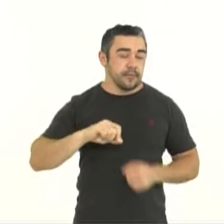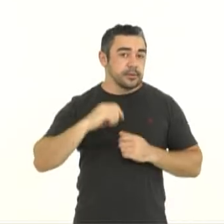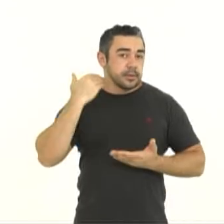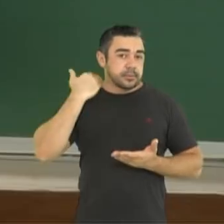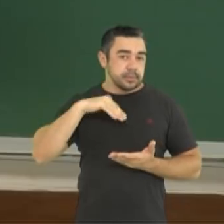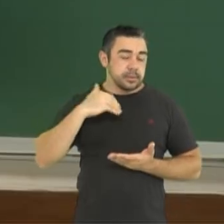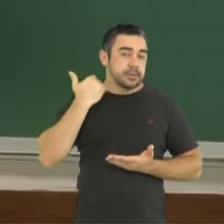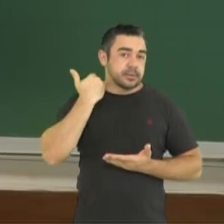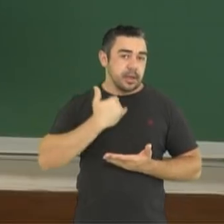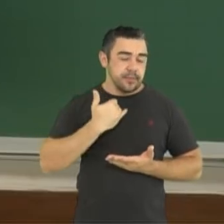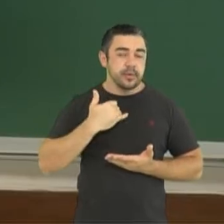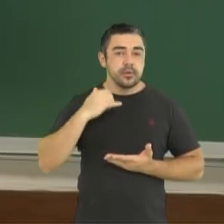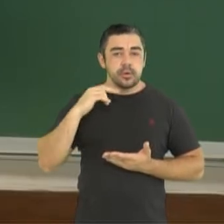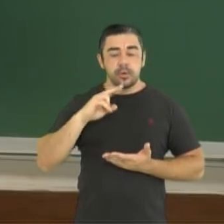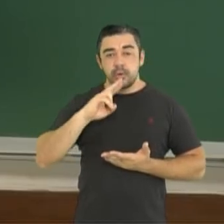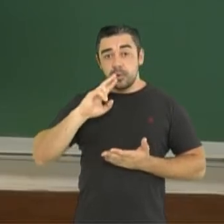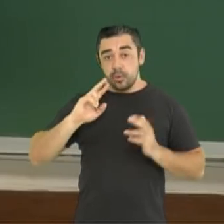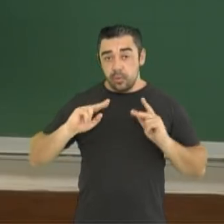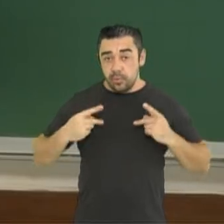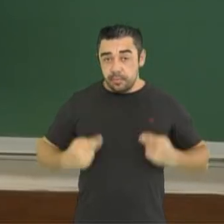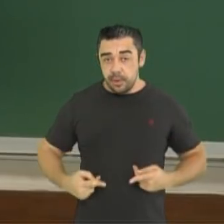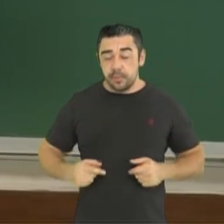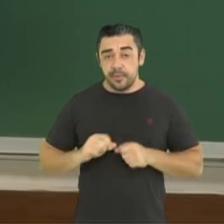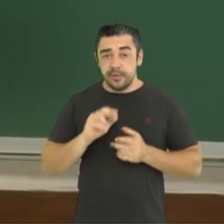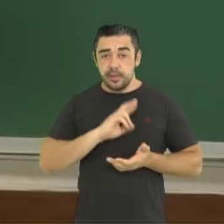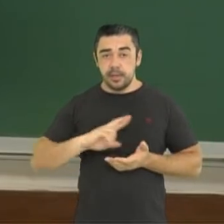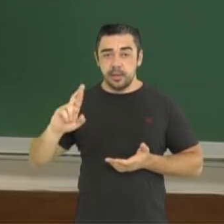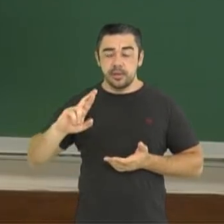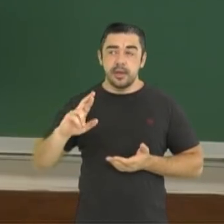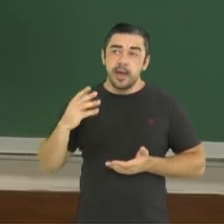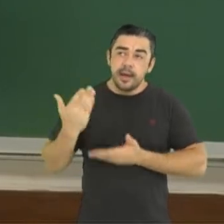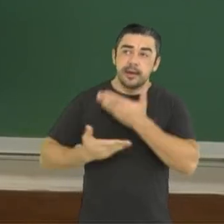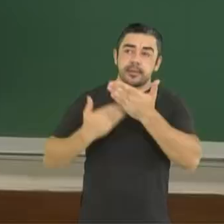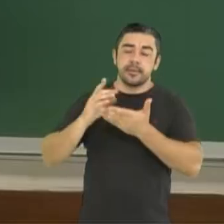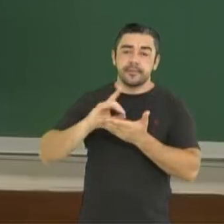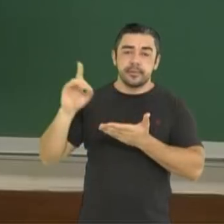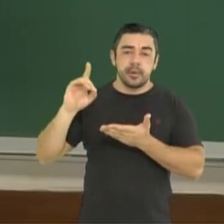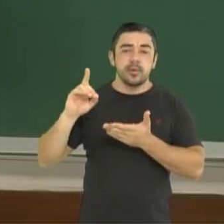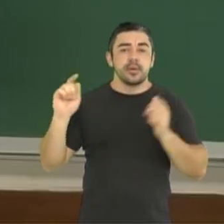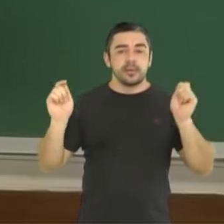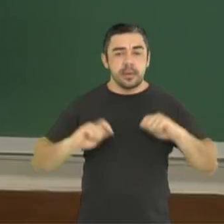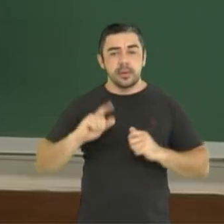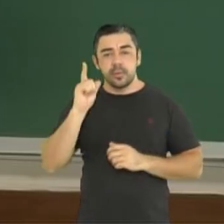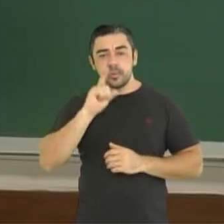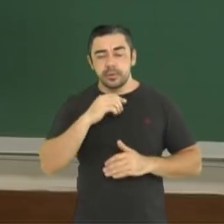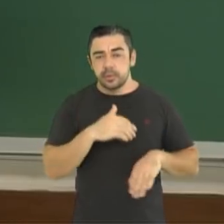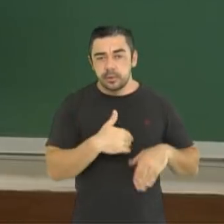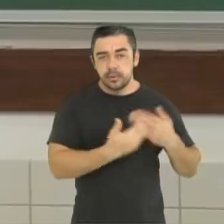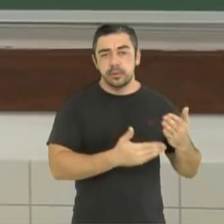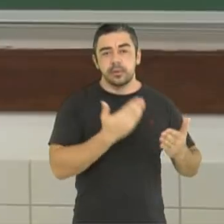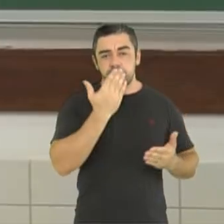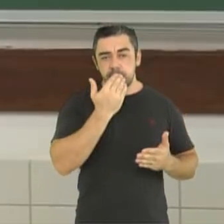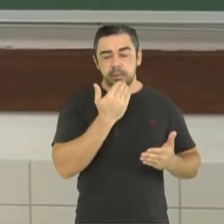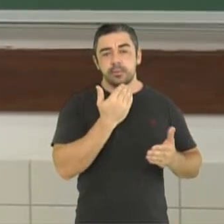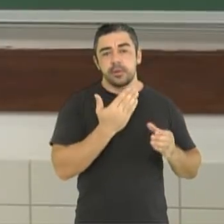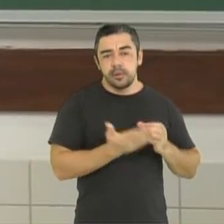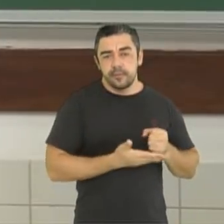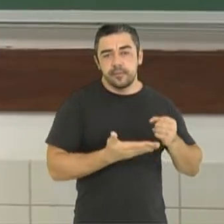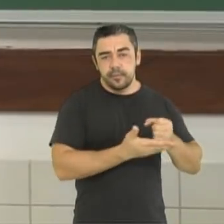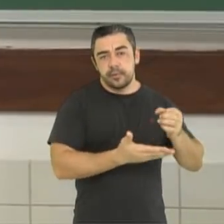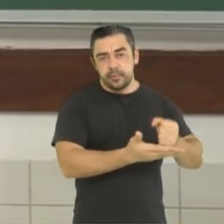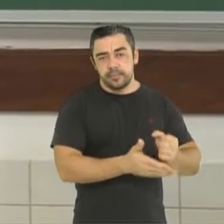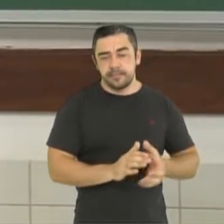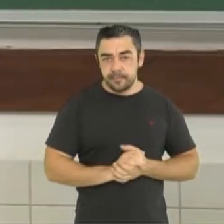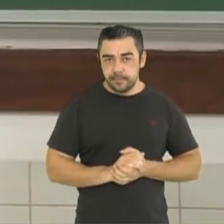rituais religiosos, para agradar os deuses e ter fartura nas colheitas. Nossa,